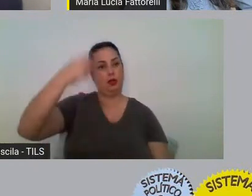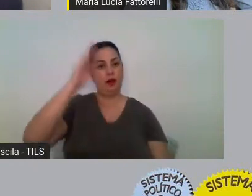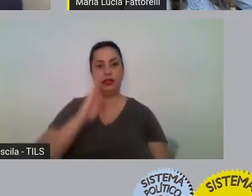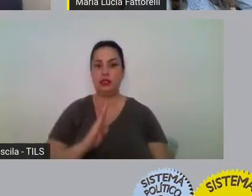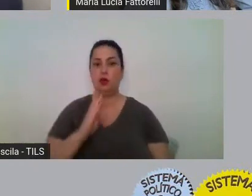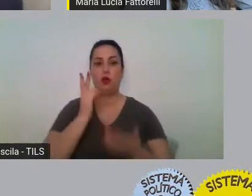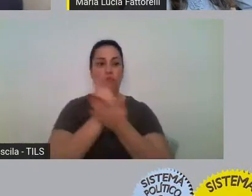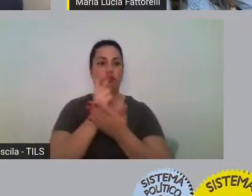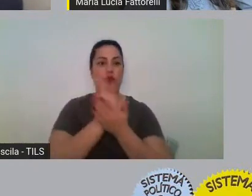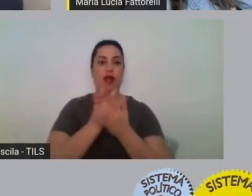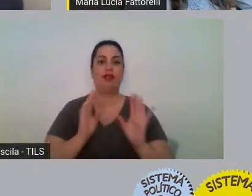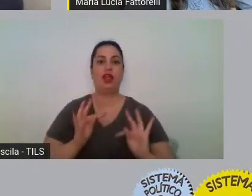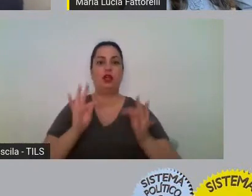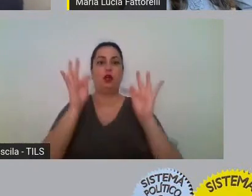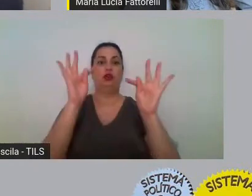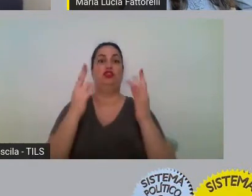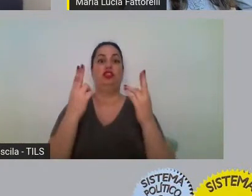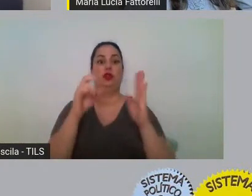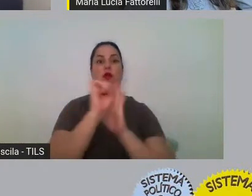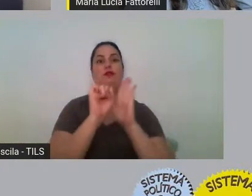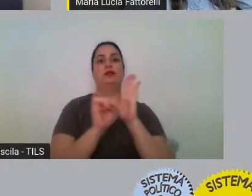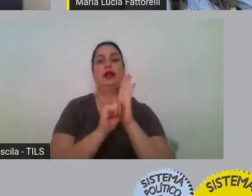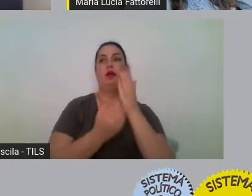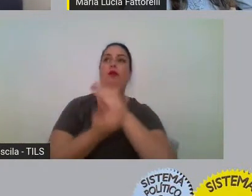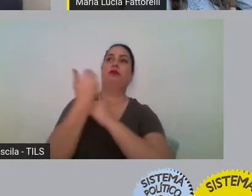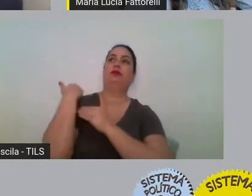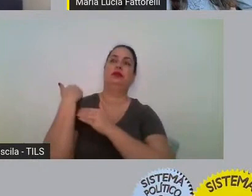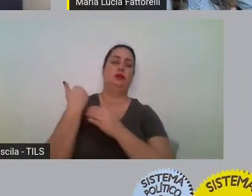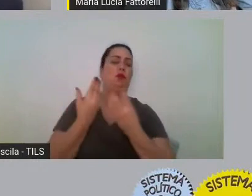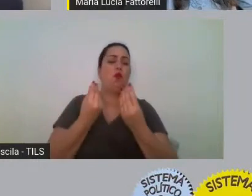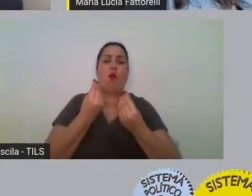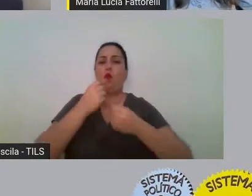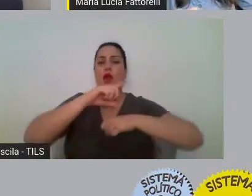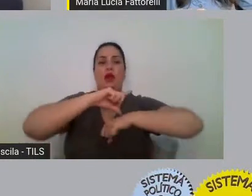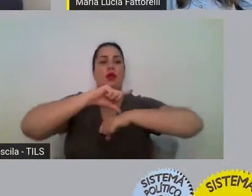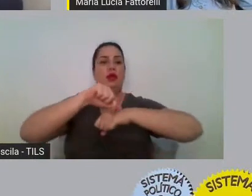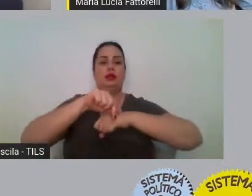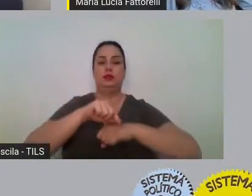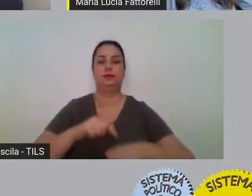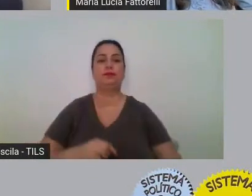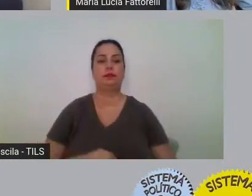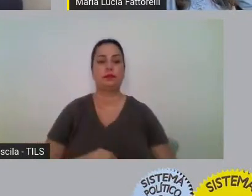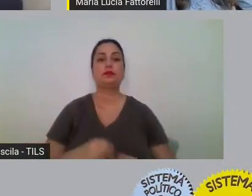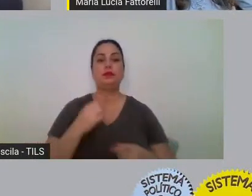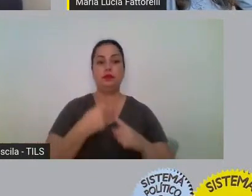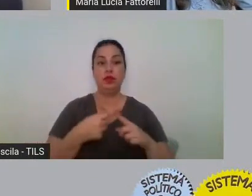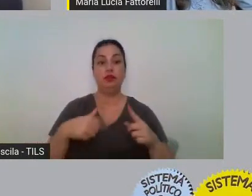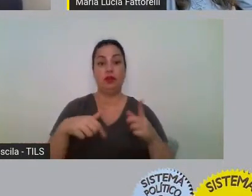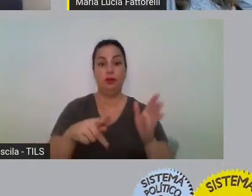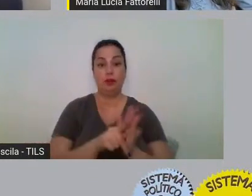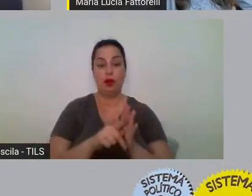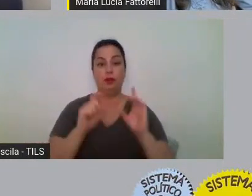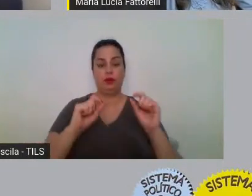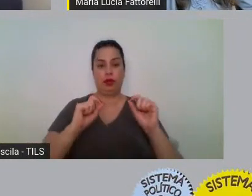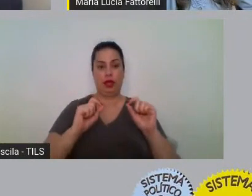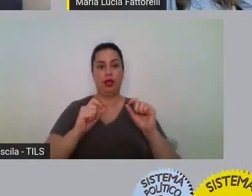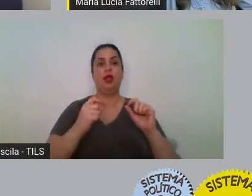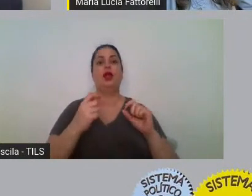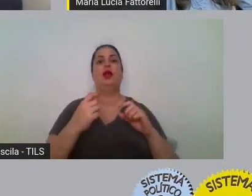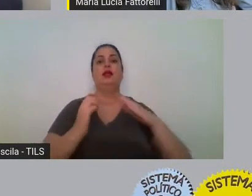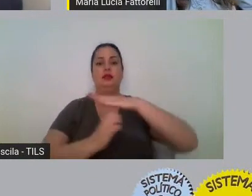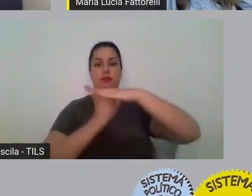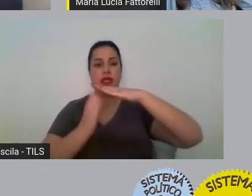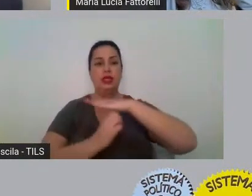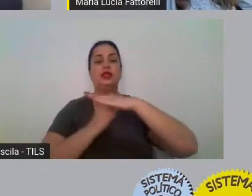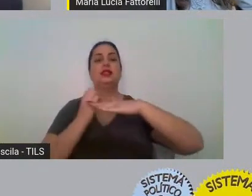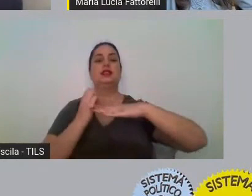estaríamos ainda muito atrasado, porque foi o capital estatal, foram as empresas estatais que deram sustentação a todo